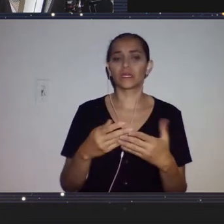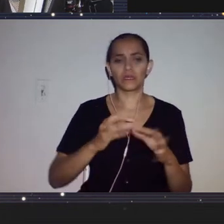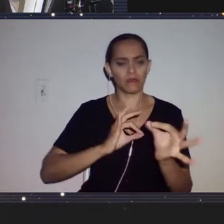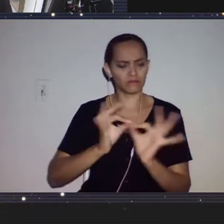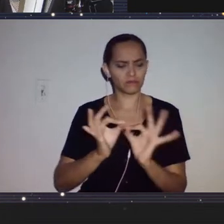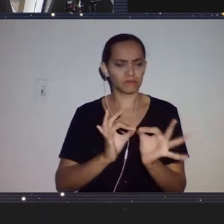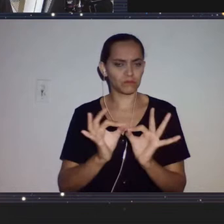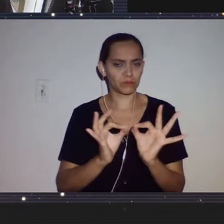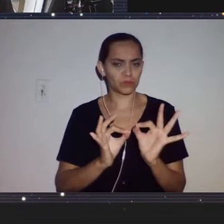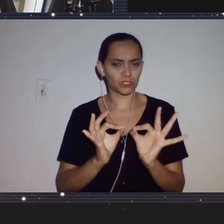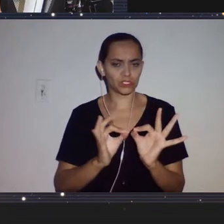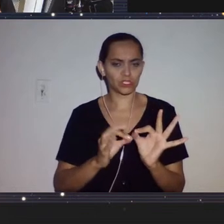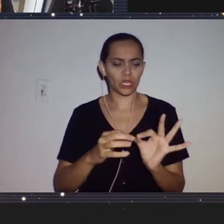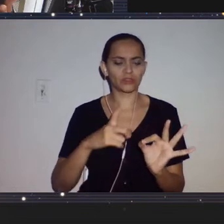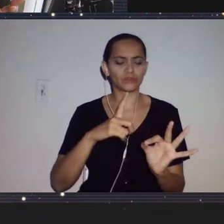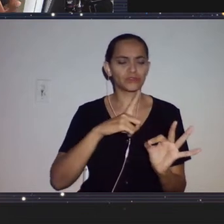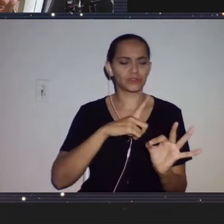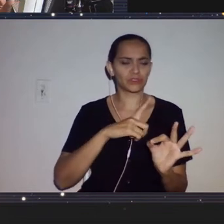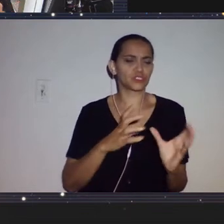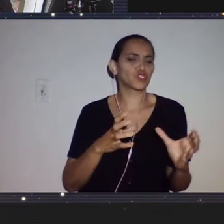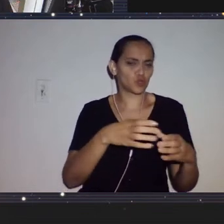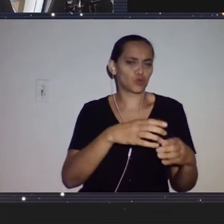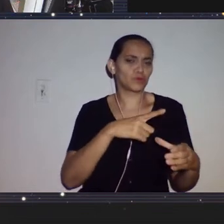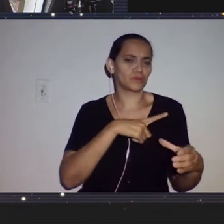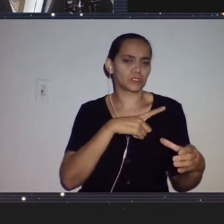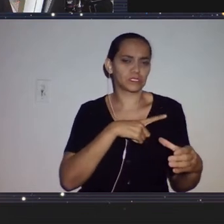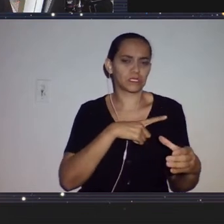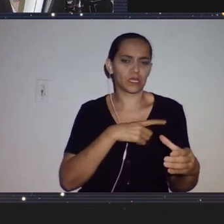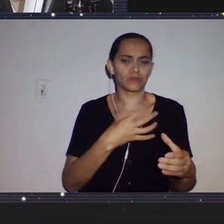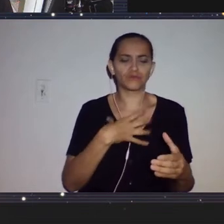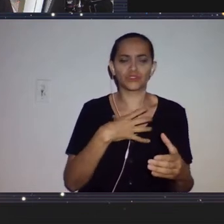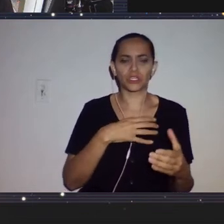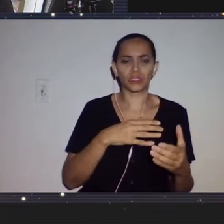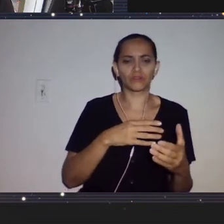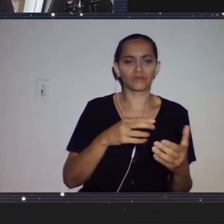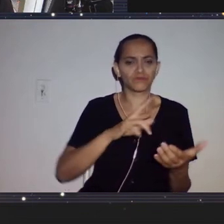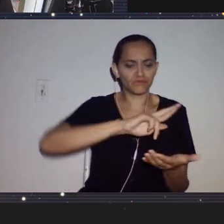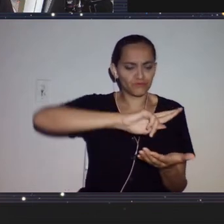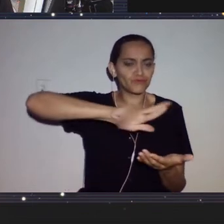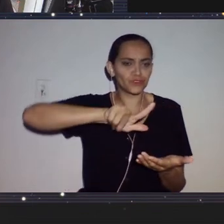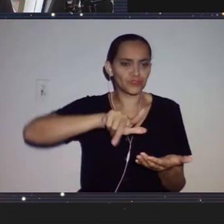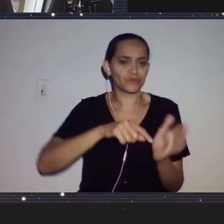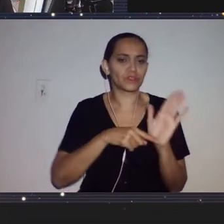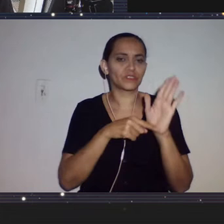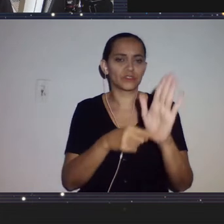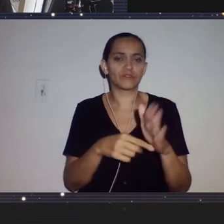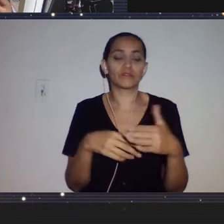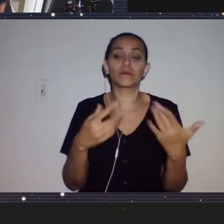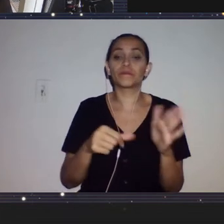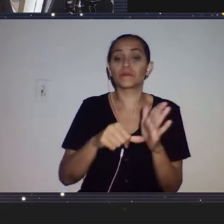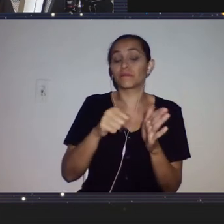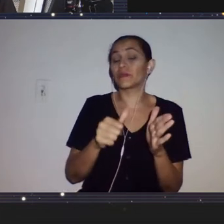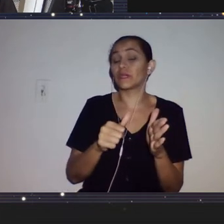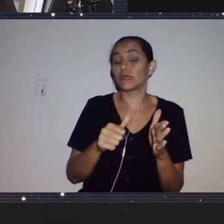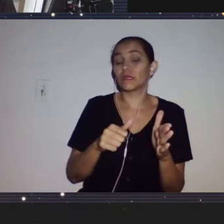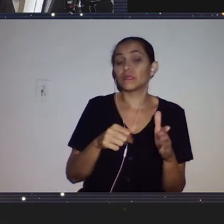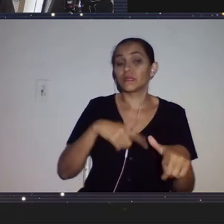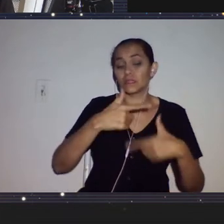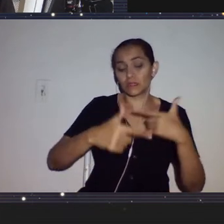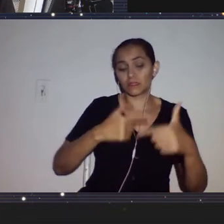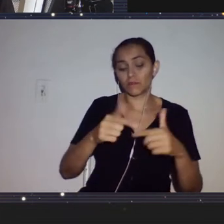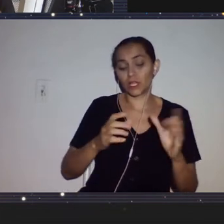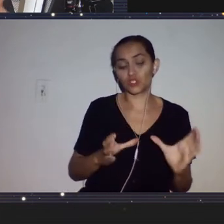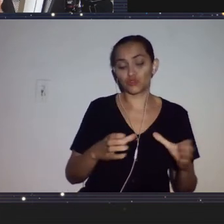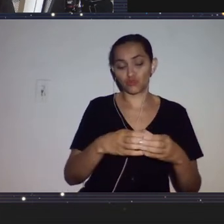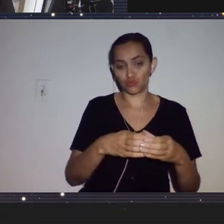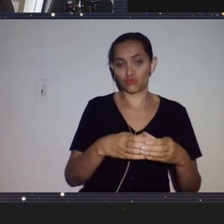diferentes meios de lhe ajudar, eu acho. Primeiro é você estar trabalhando diretamente com uma comunidade, então não é só você